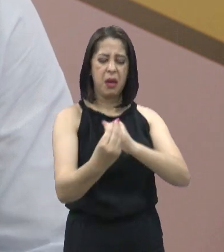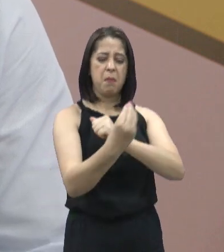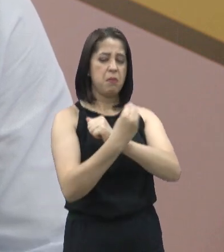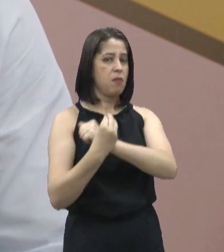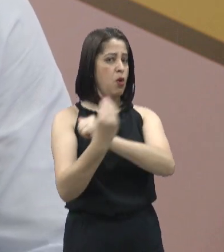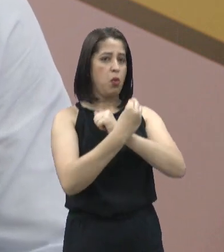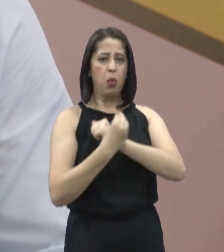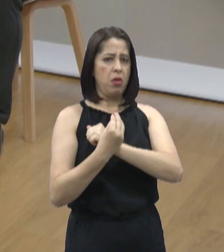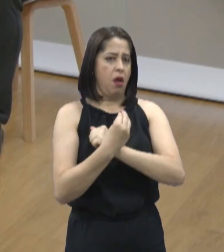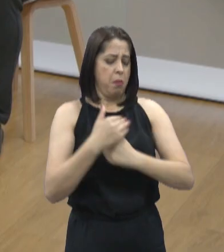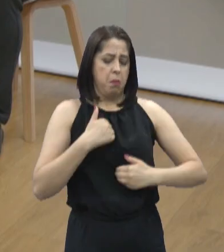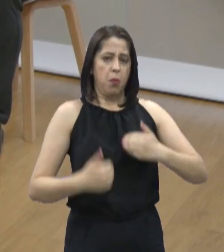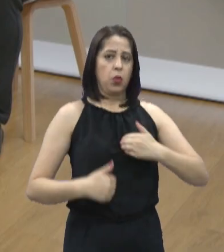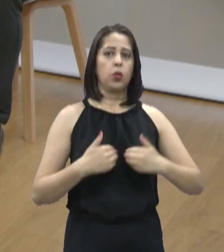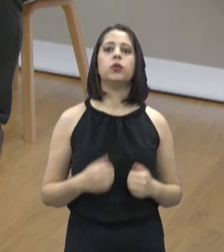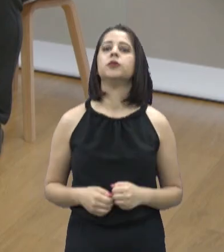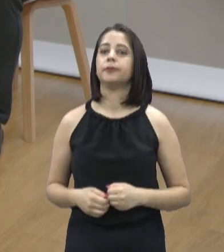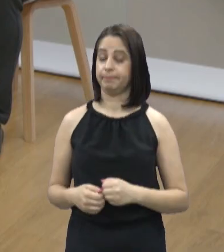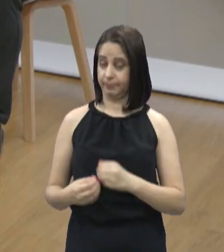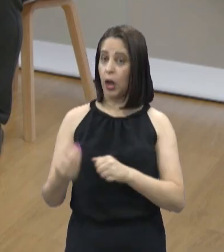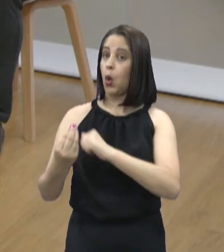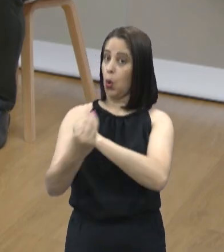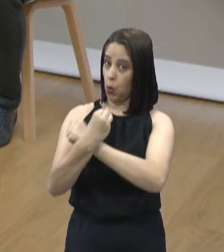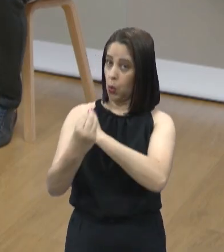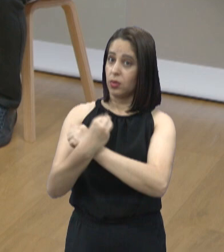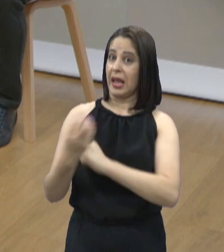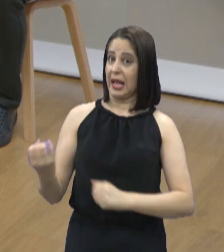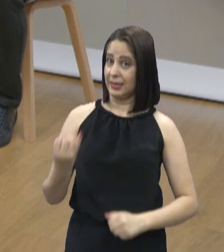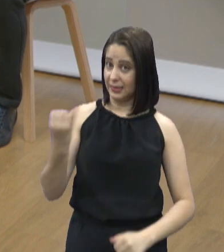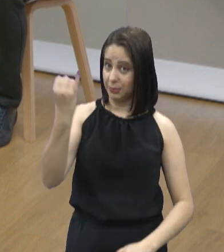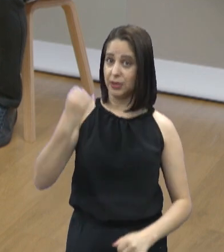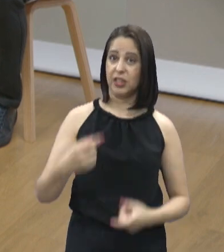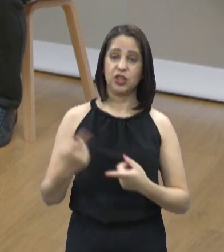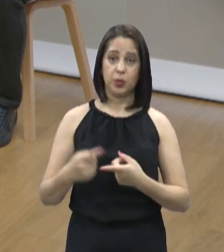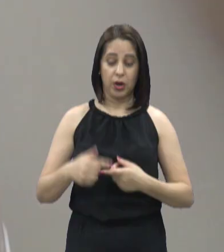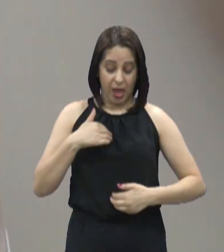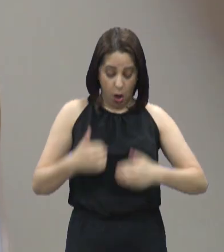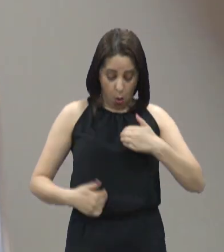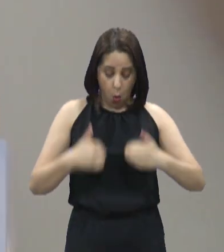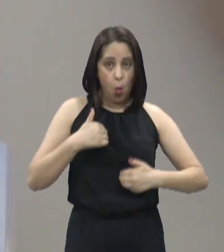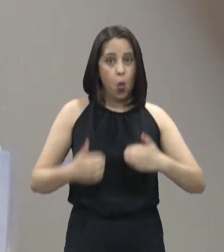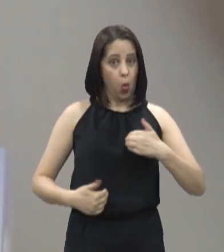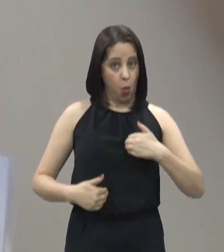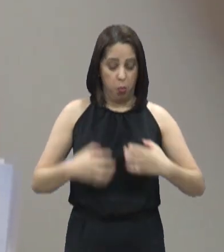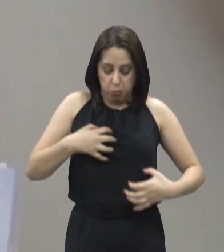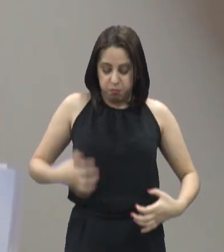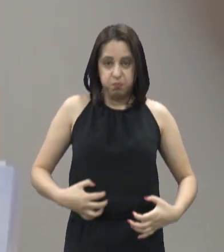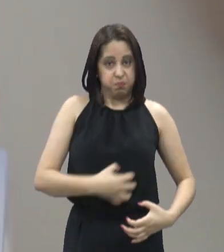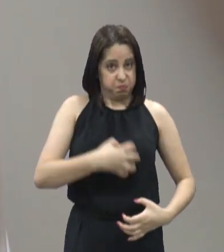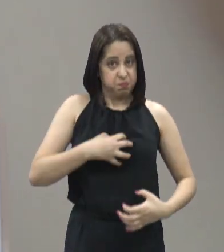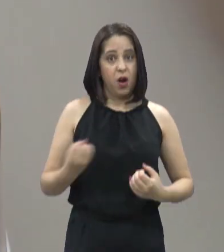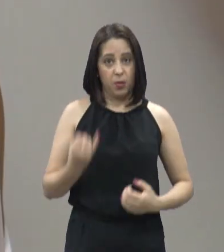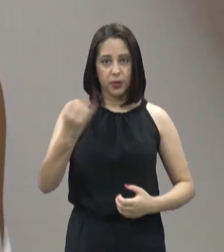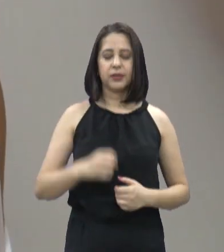seu dia a dia. Cuidado nunca é demais, né, doutor? Ainda mais quando a gente fala do nosso próprio corpo, do nosso organismo. A